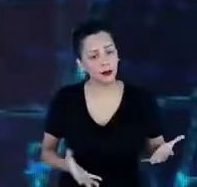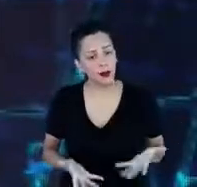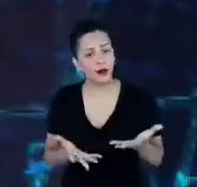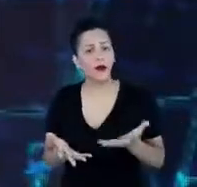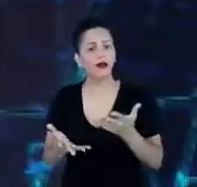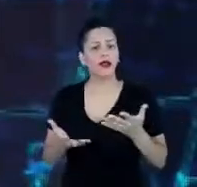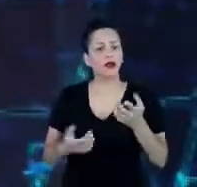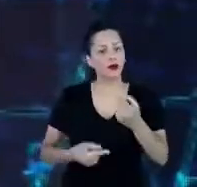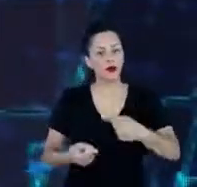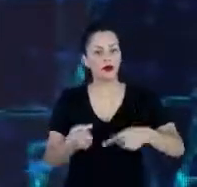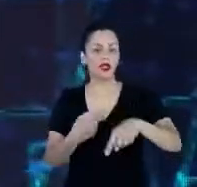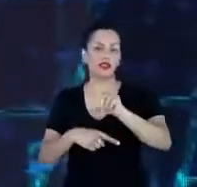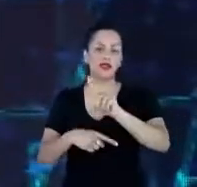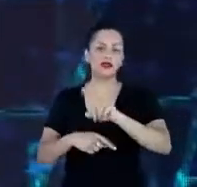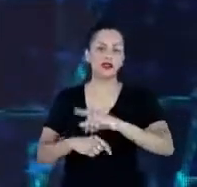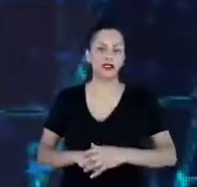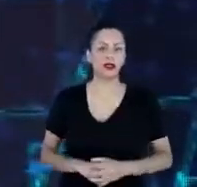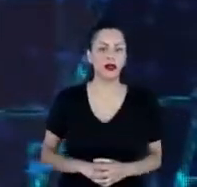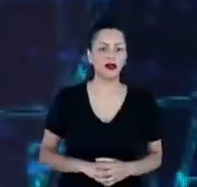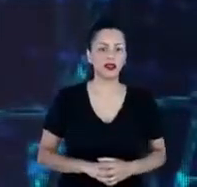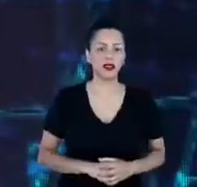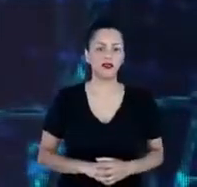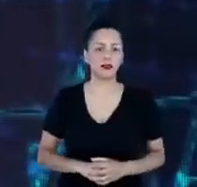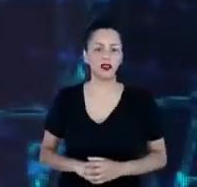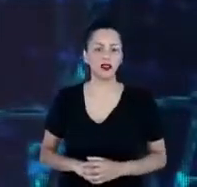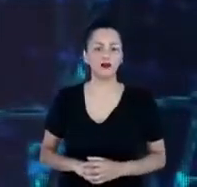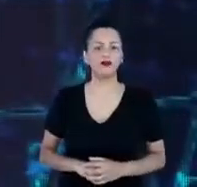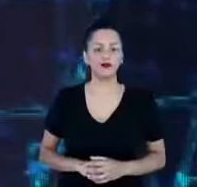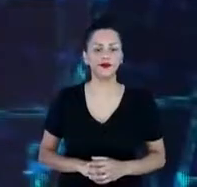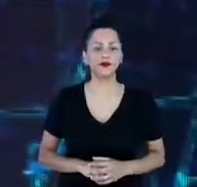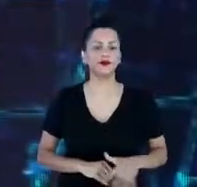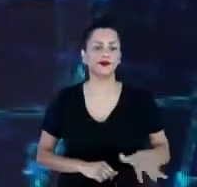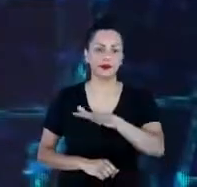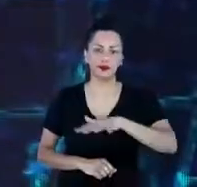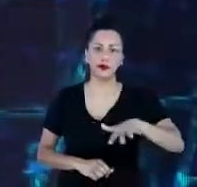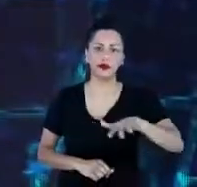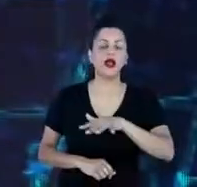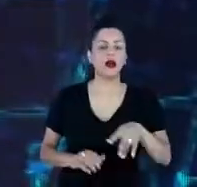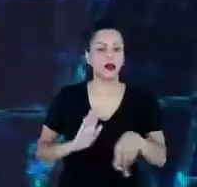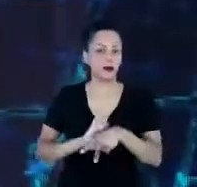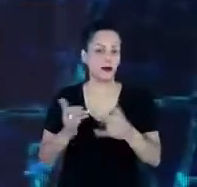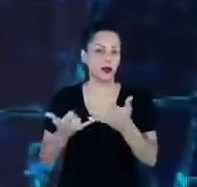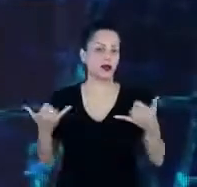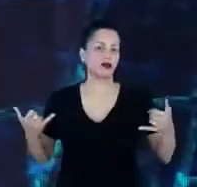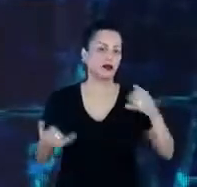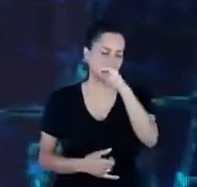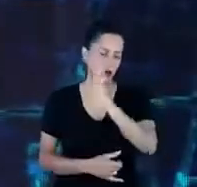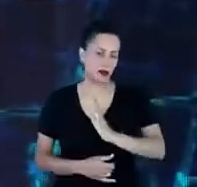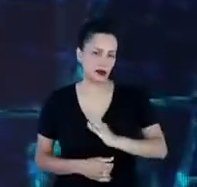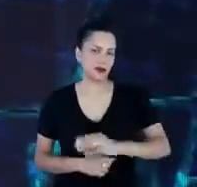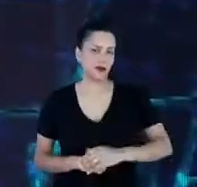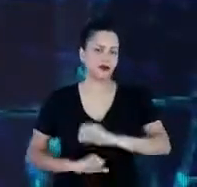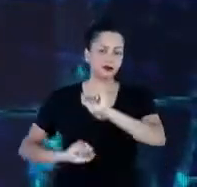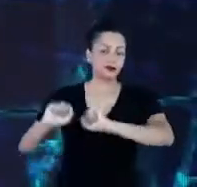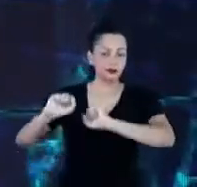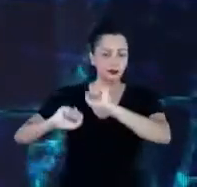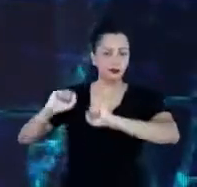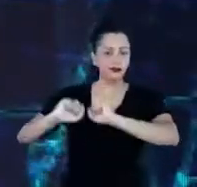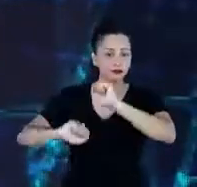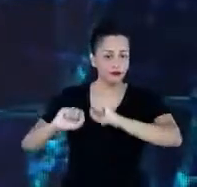promovendo o avanço do setor elétrico brasileiro as empresas As instituições de pesquisa